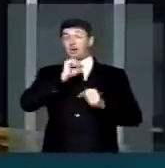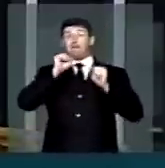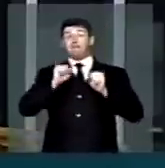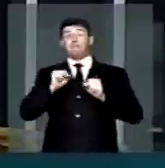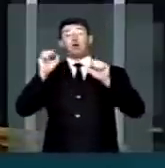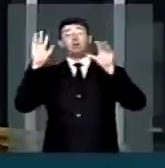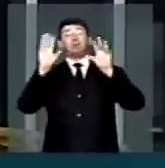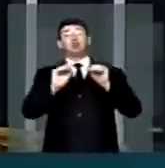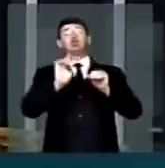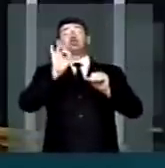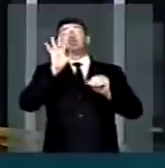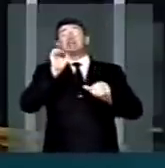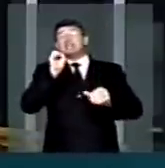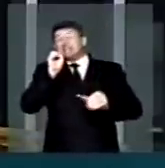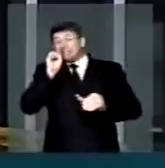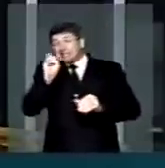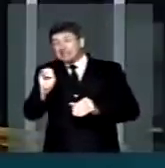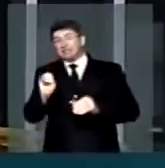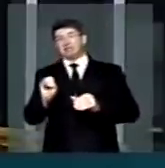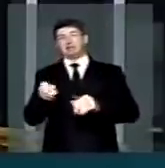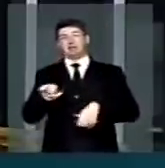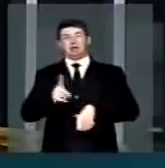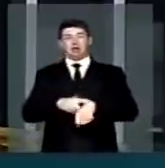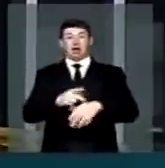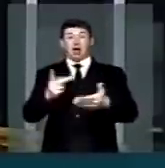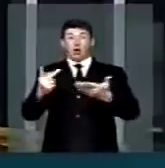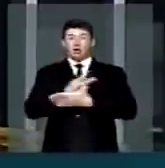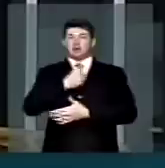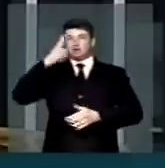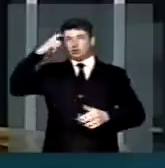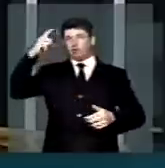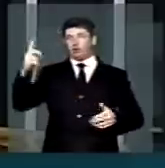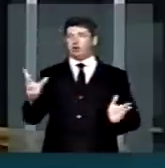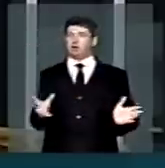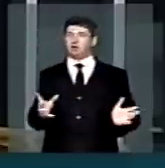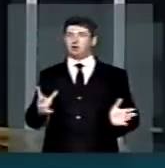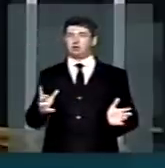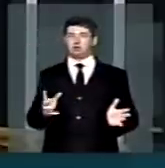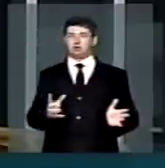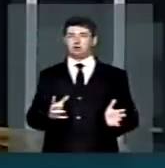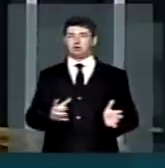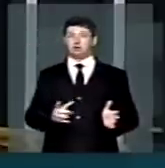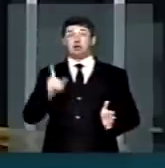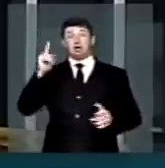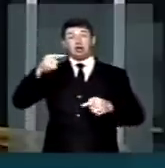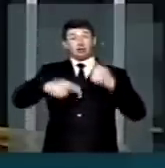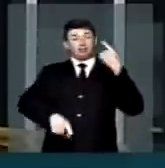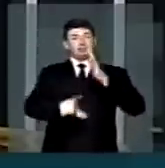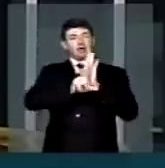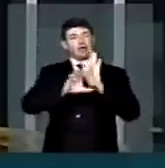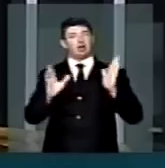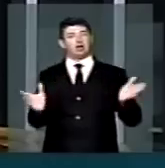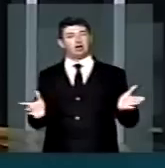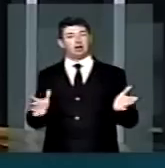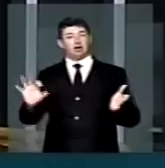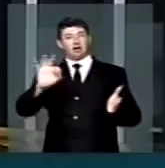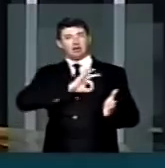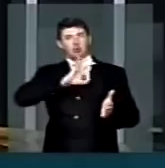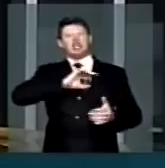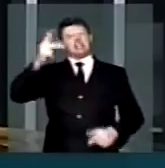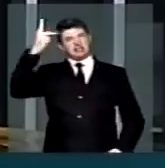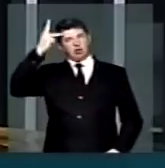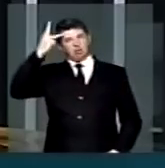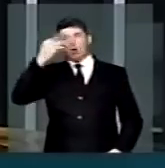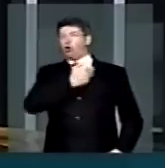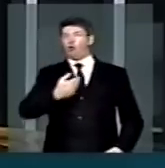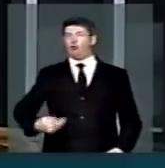agir a partir do momento que acontece um crime, ou seja, caminho na ilegalidade. A polícia de São